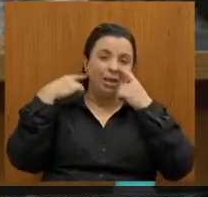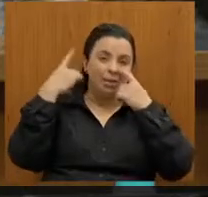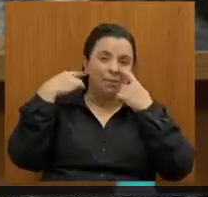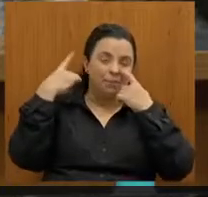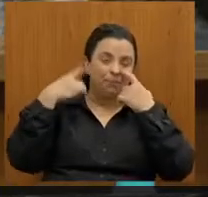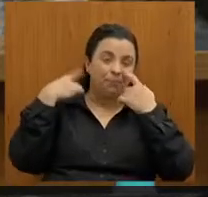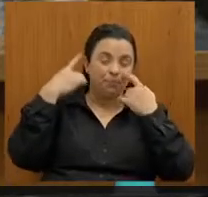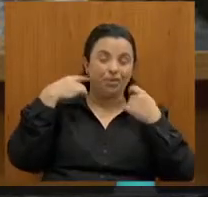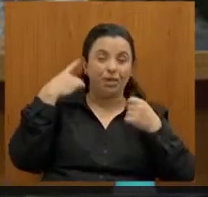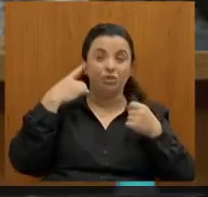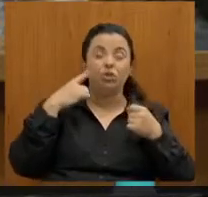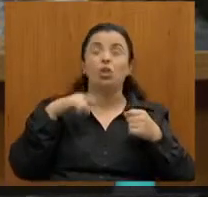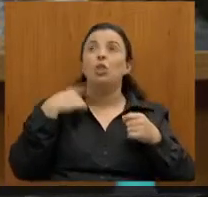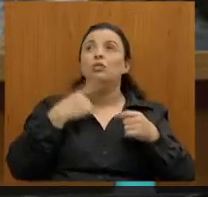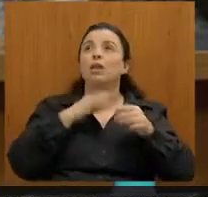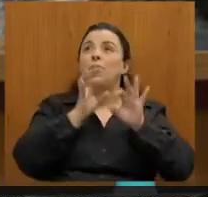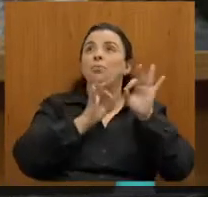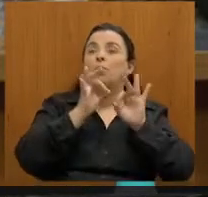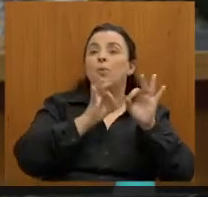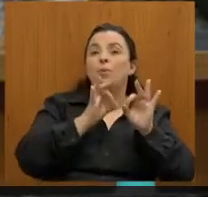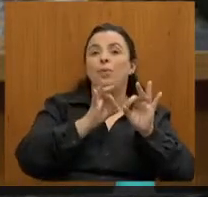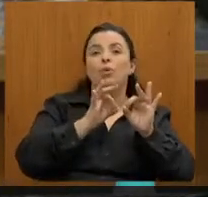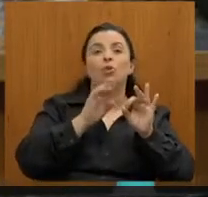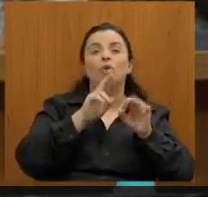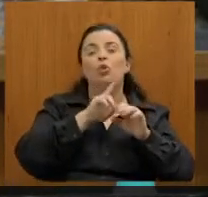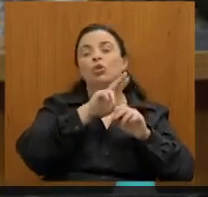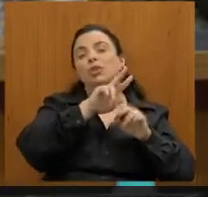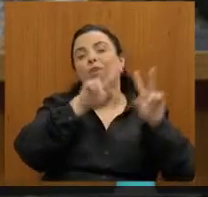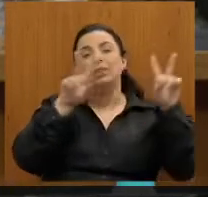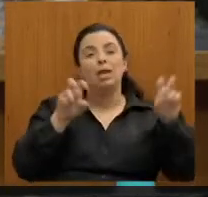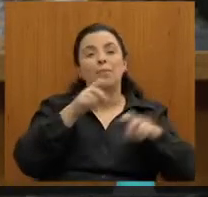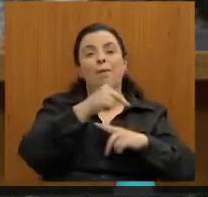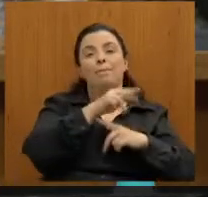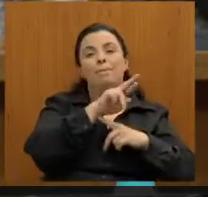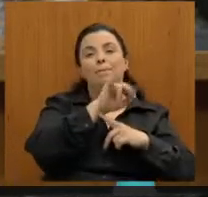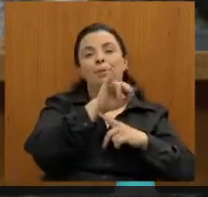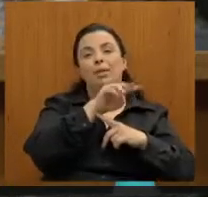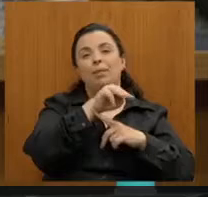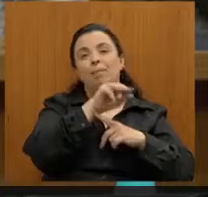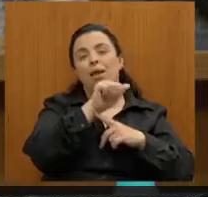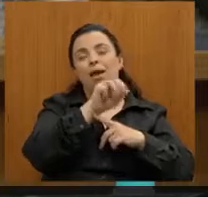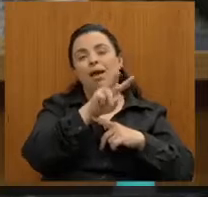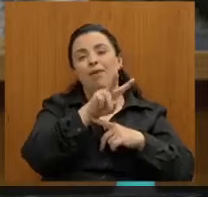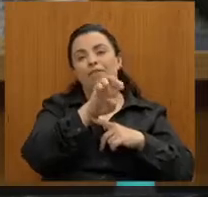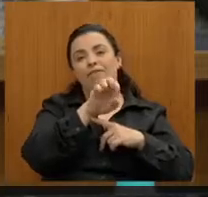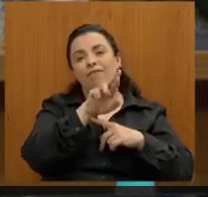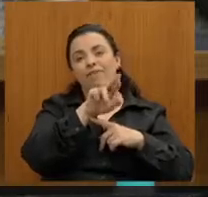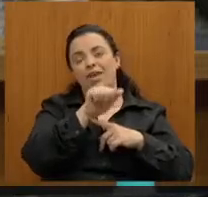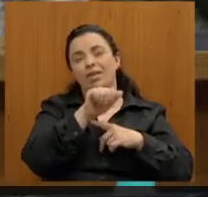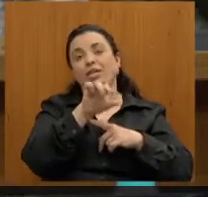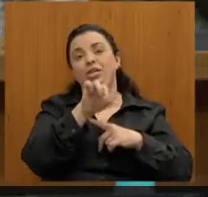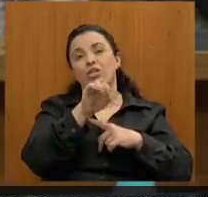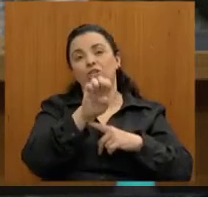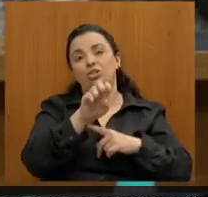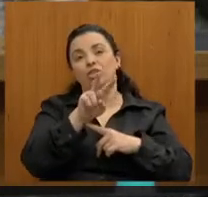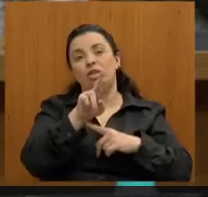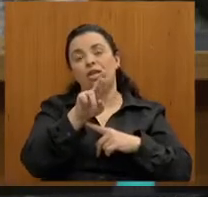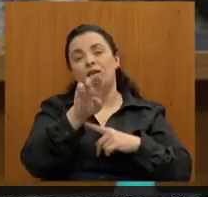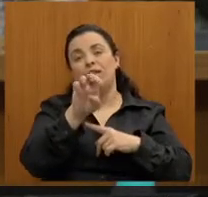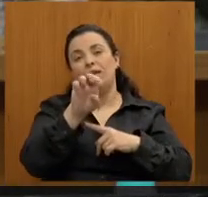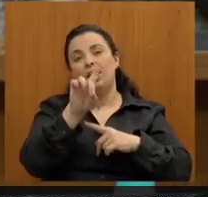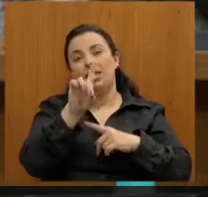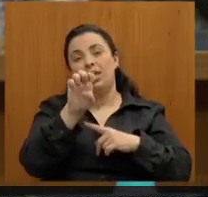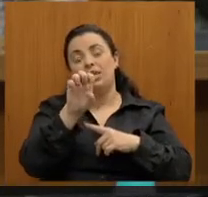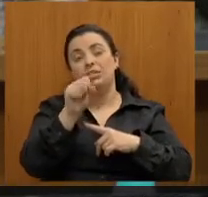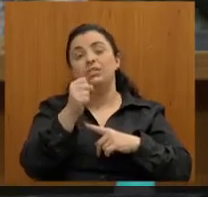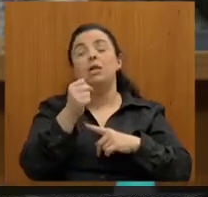de redes em que nós colocamos a advocacia mineira para contribuir no atendimento dessas mulheres